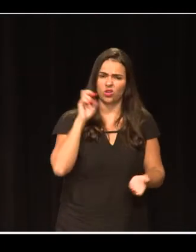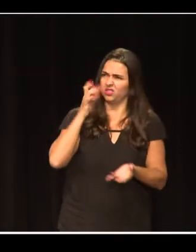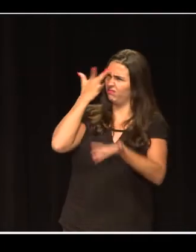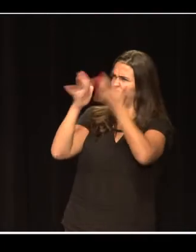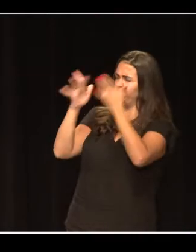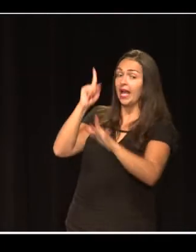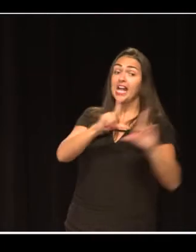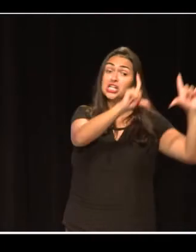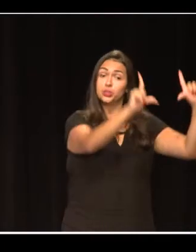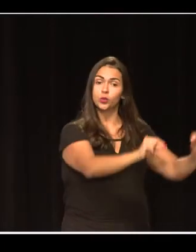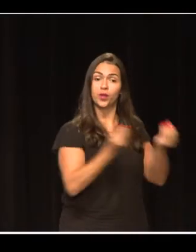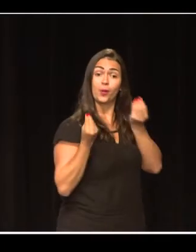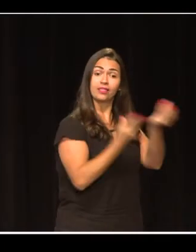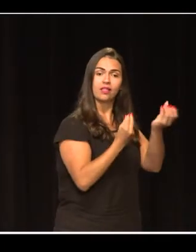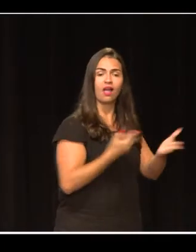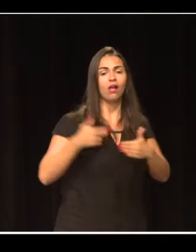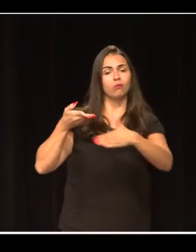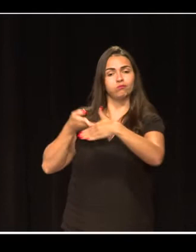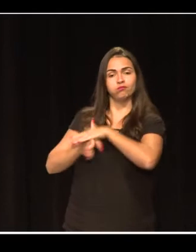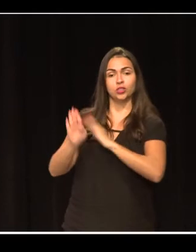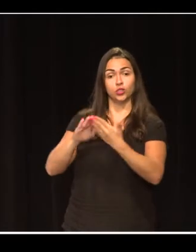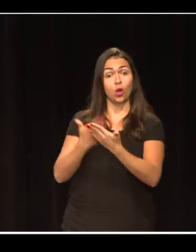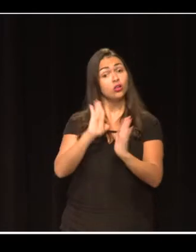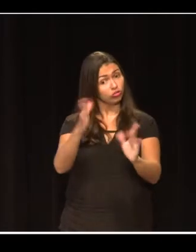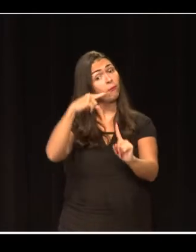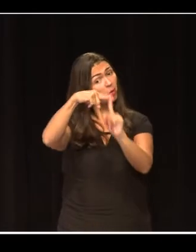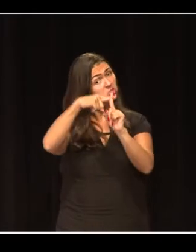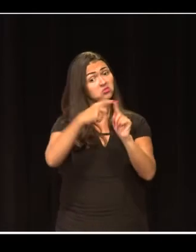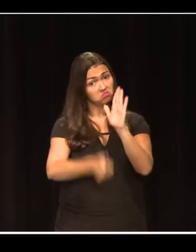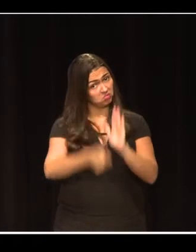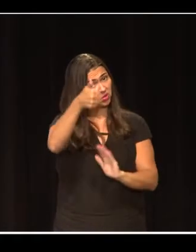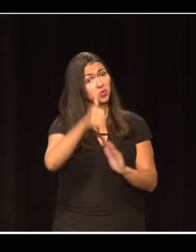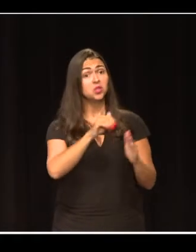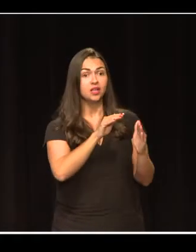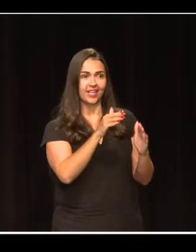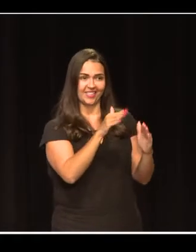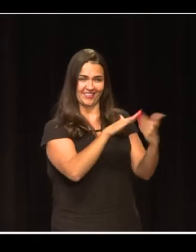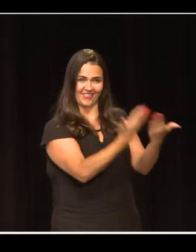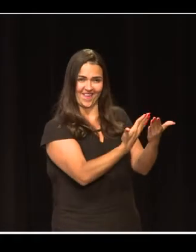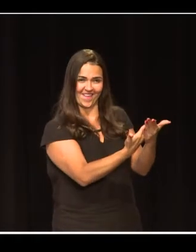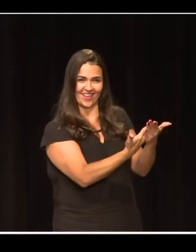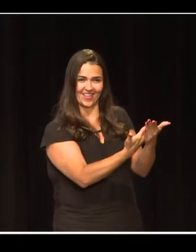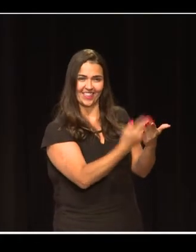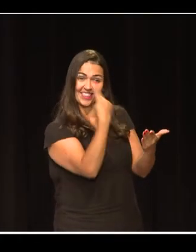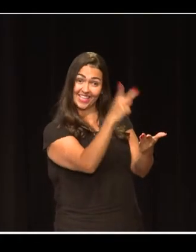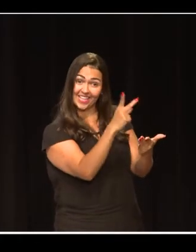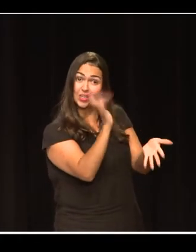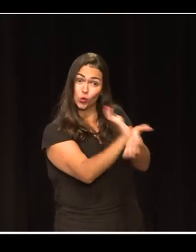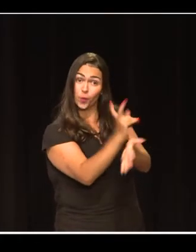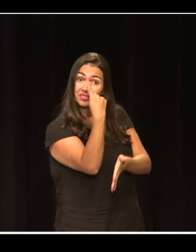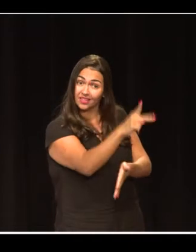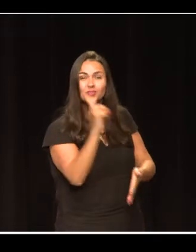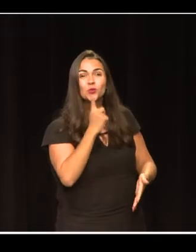está sendo muito positivo, porque hoje a gente já vê uma outra relação das crianças da turma com a escola, e o que é mais importante